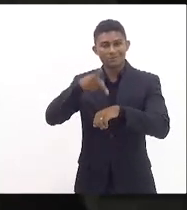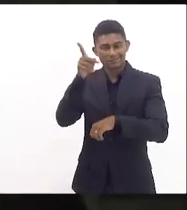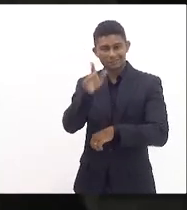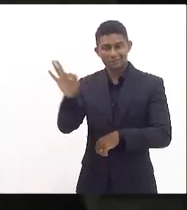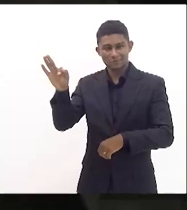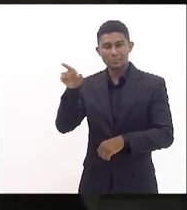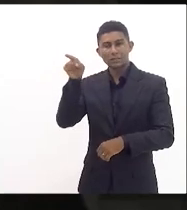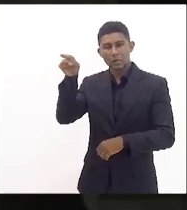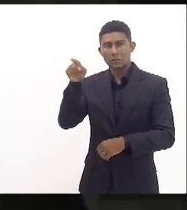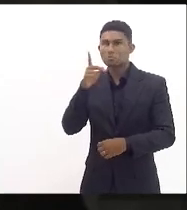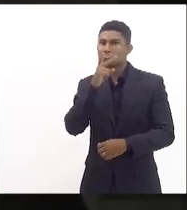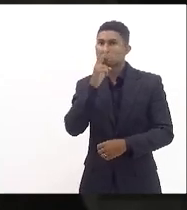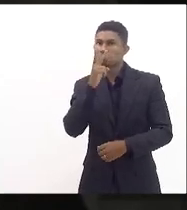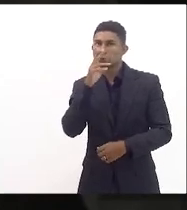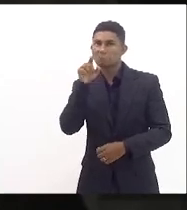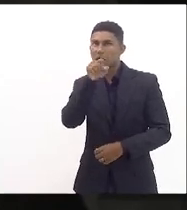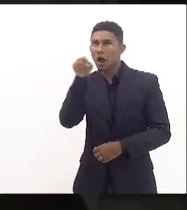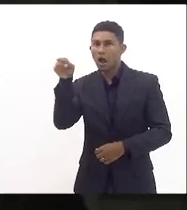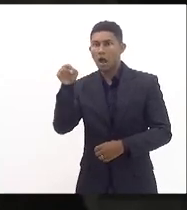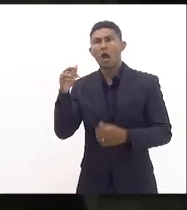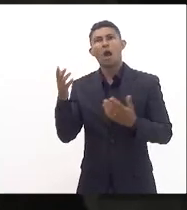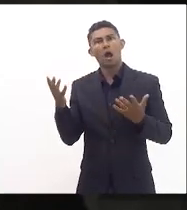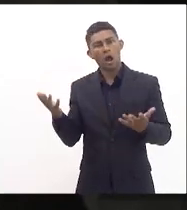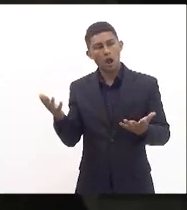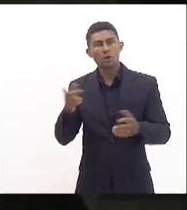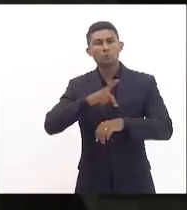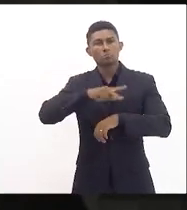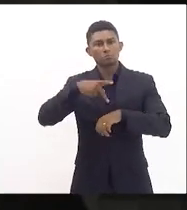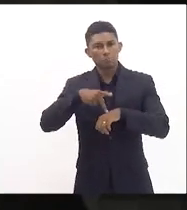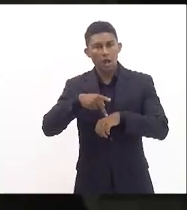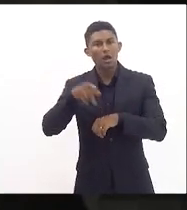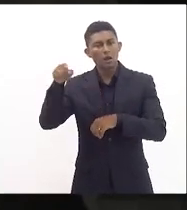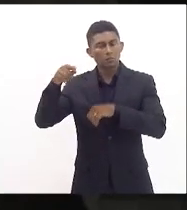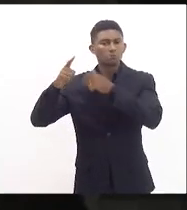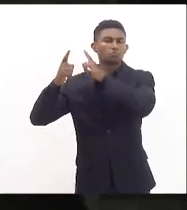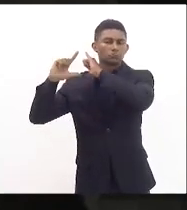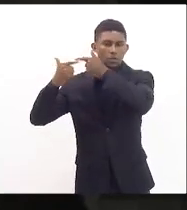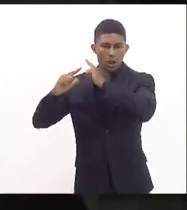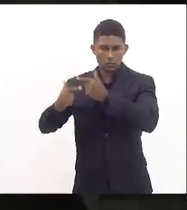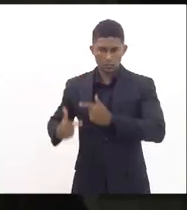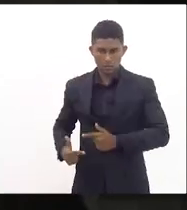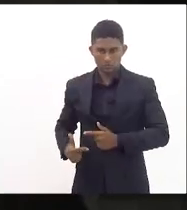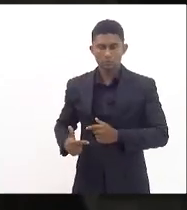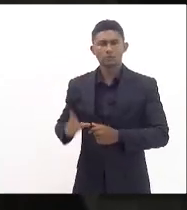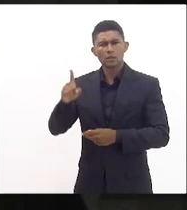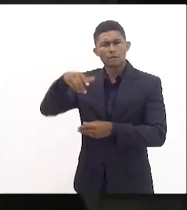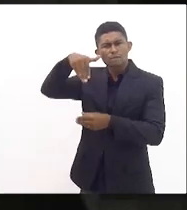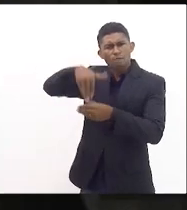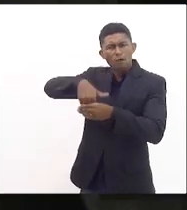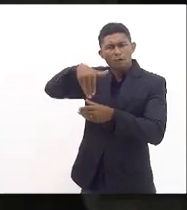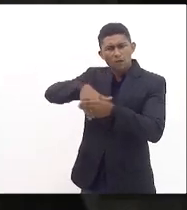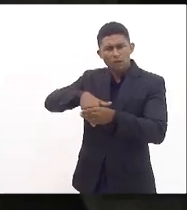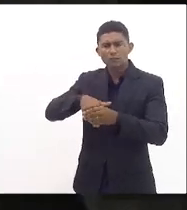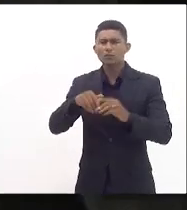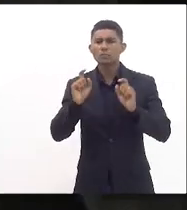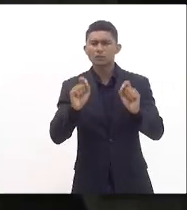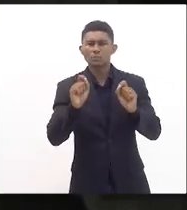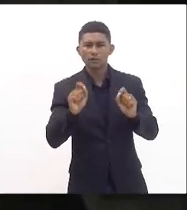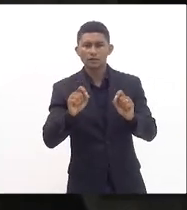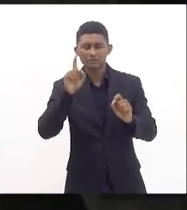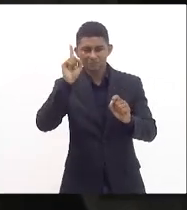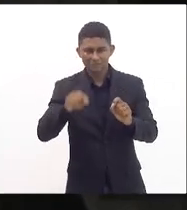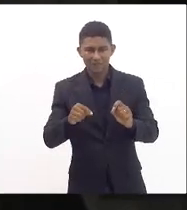país, em tese, de vanguarda. A eleição foi para o segundo turno entre um candidato de centro